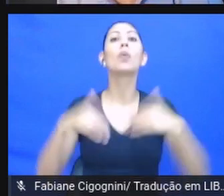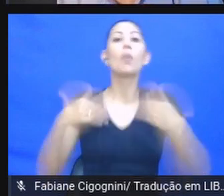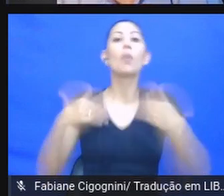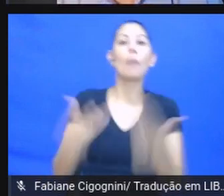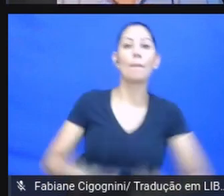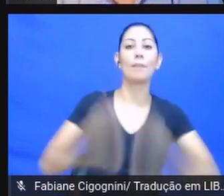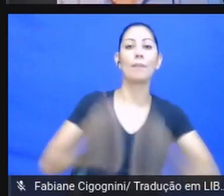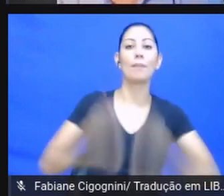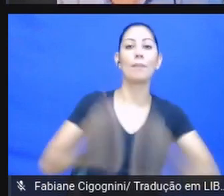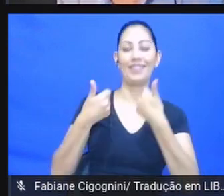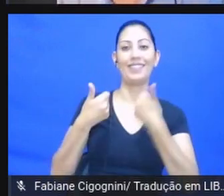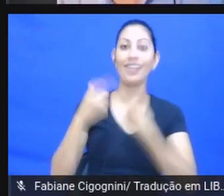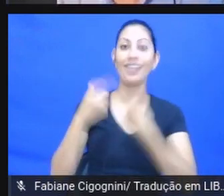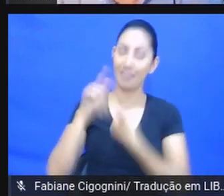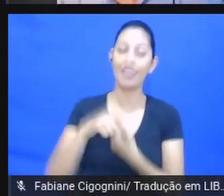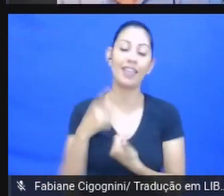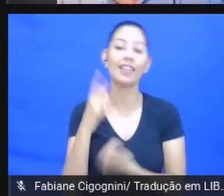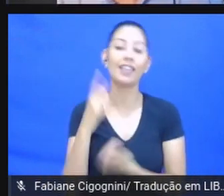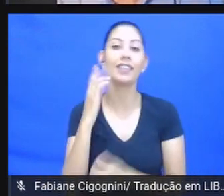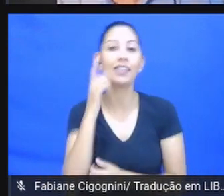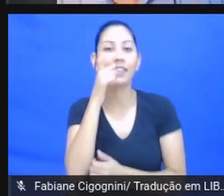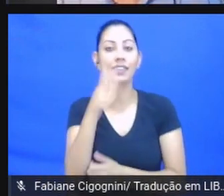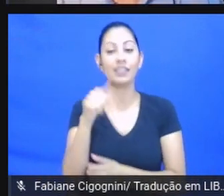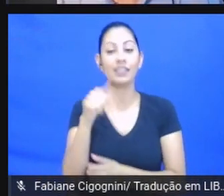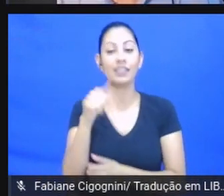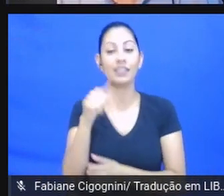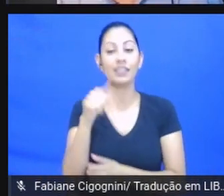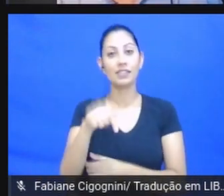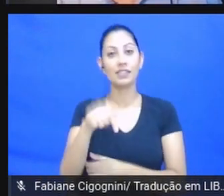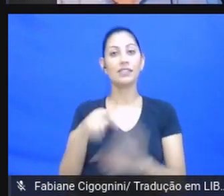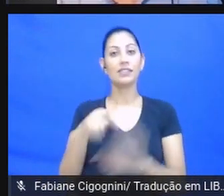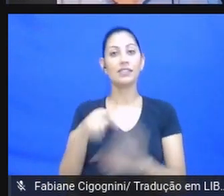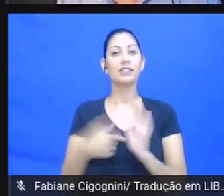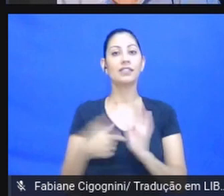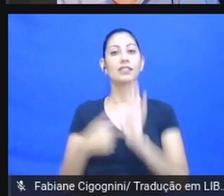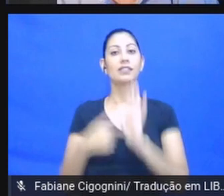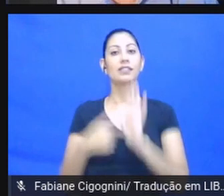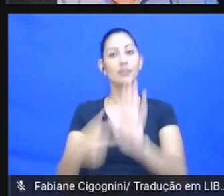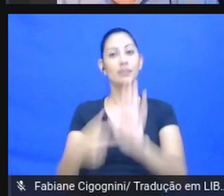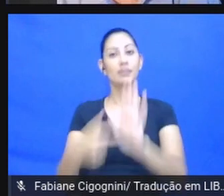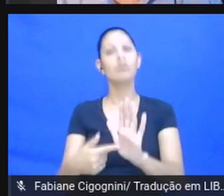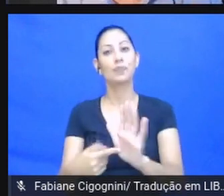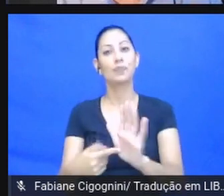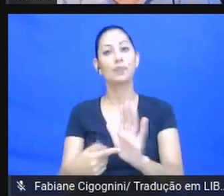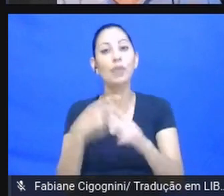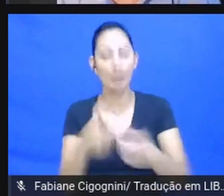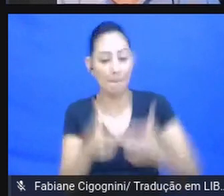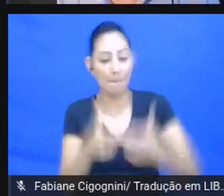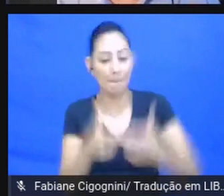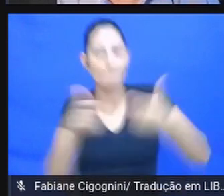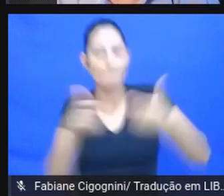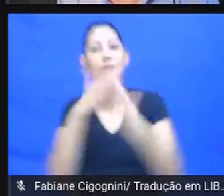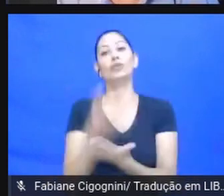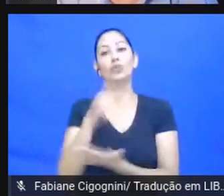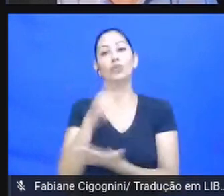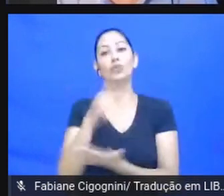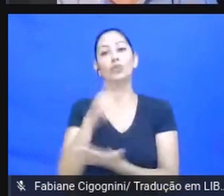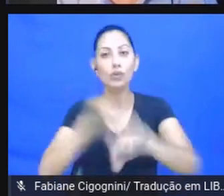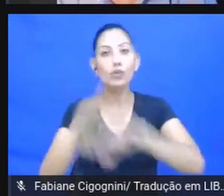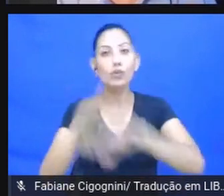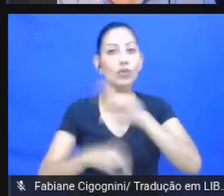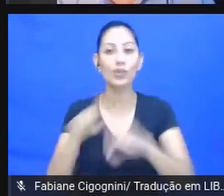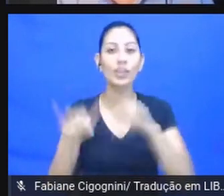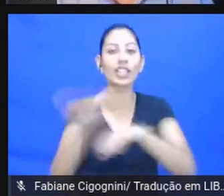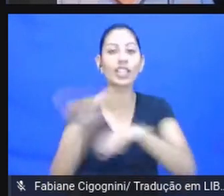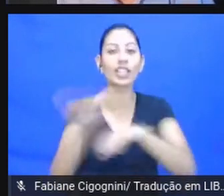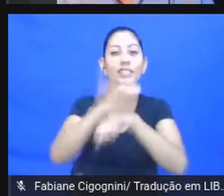todos. Isso é uma coisa que a grande maioria das instituições está tentando fazer do melhor